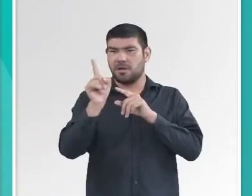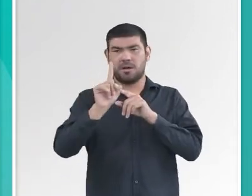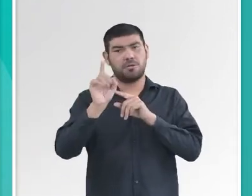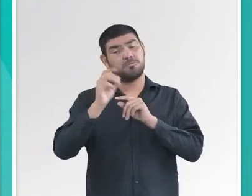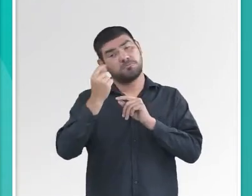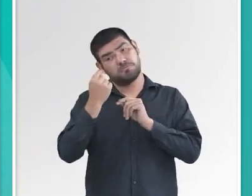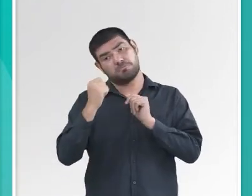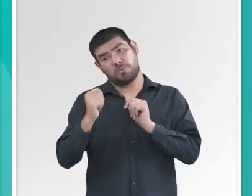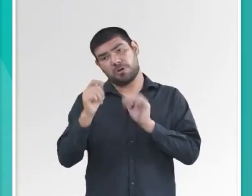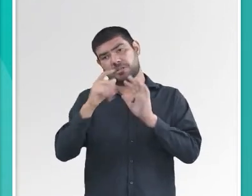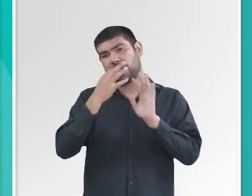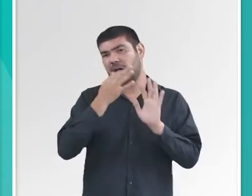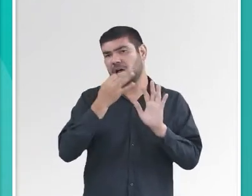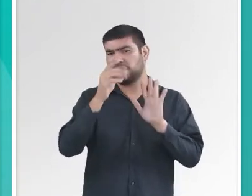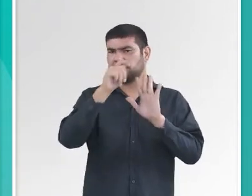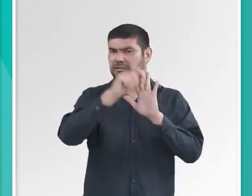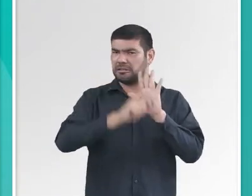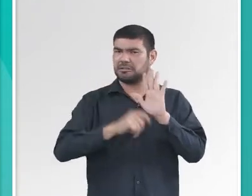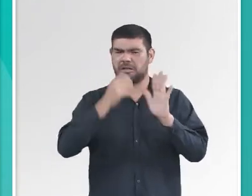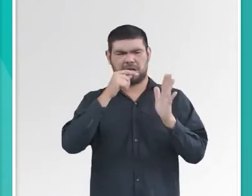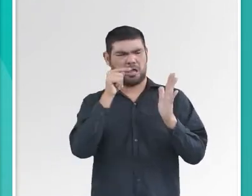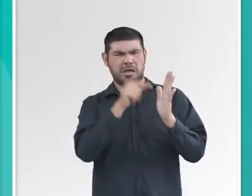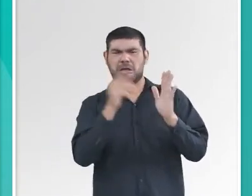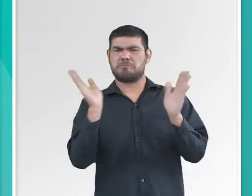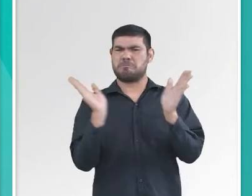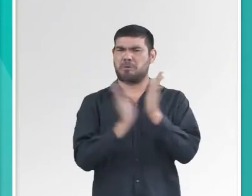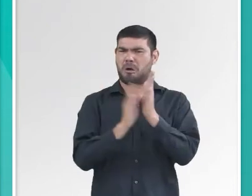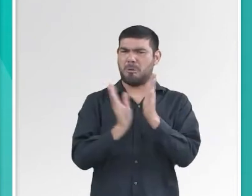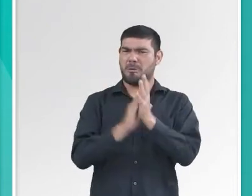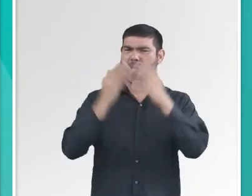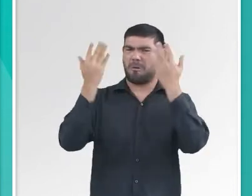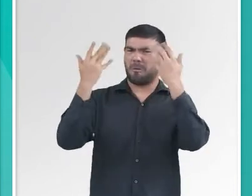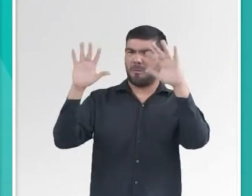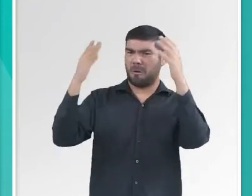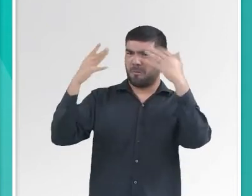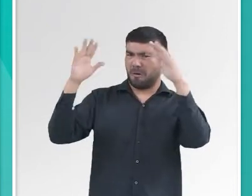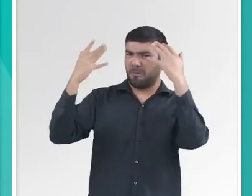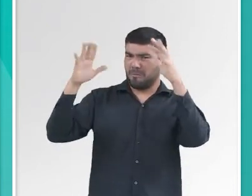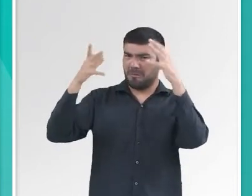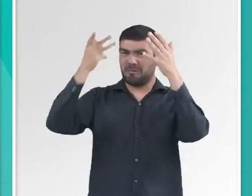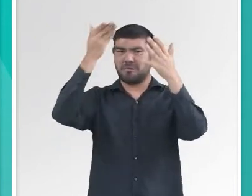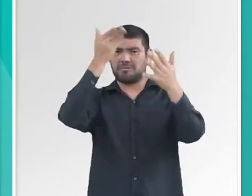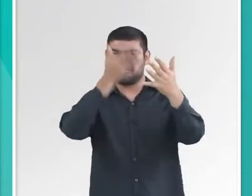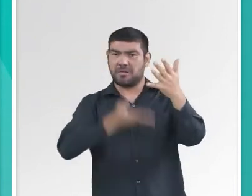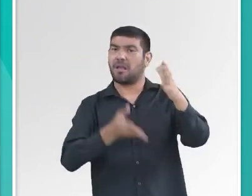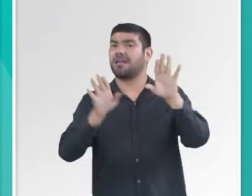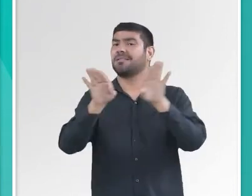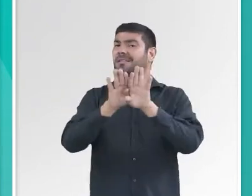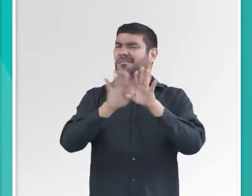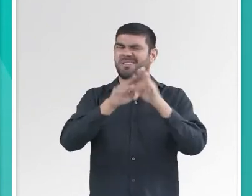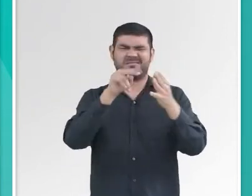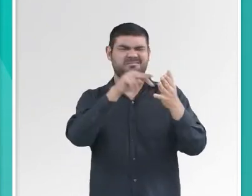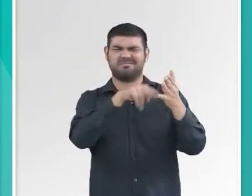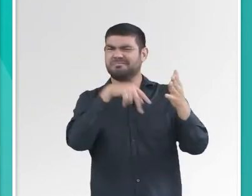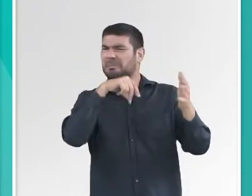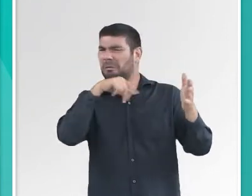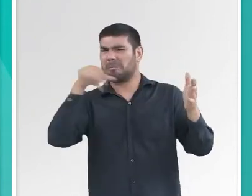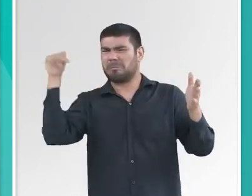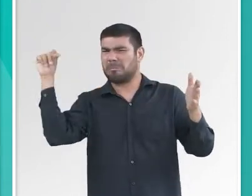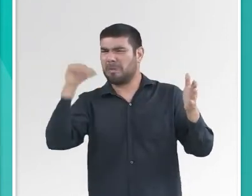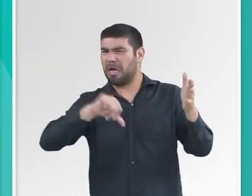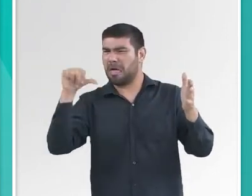exaltar, não é? Aquele texto, aquela obra, aquele objeto, e você pode ter resenhas que vai completamente